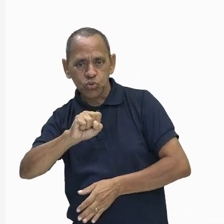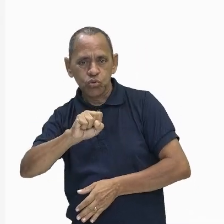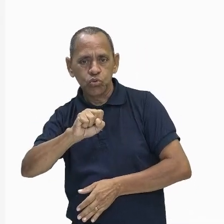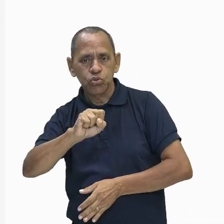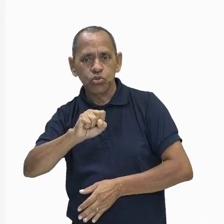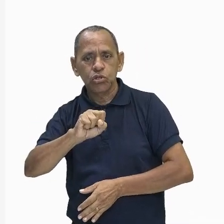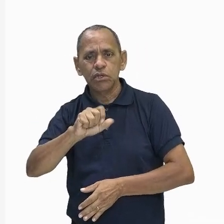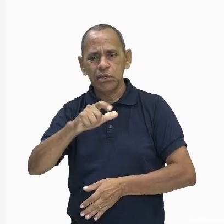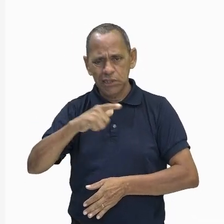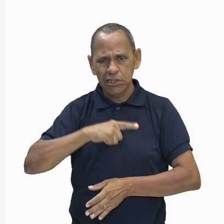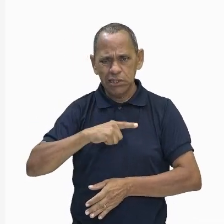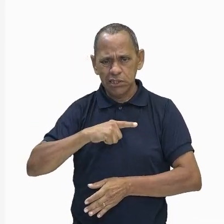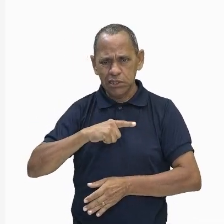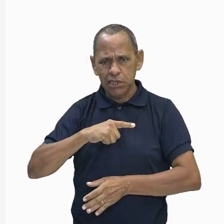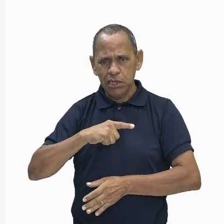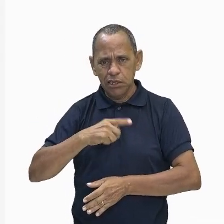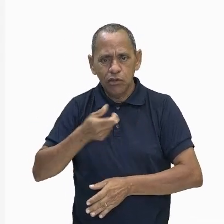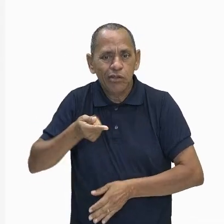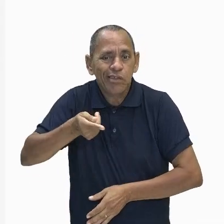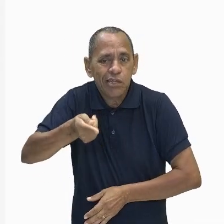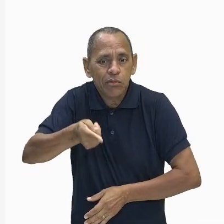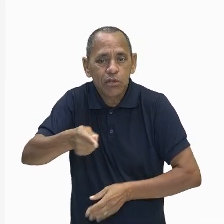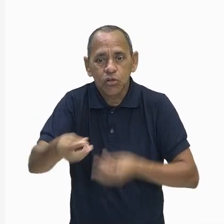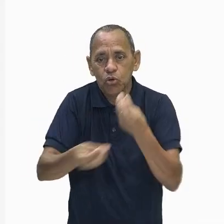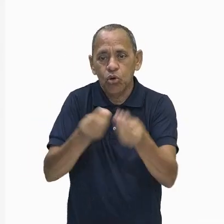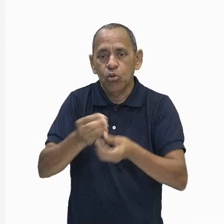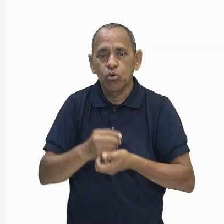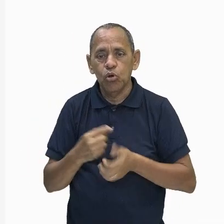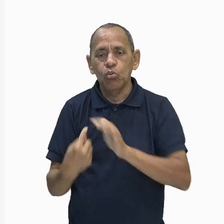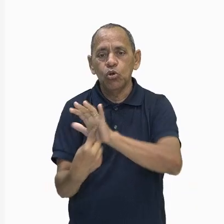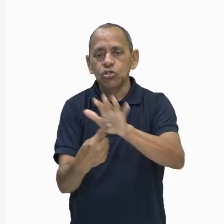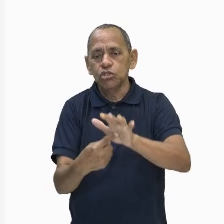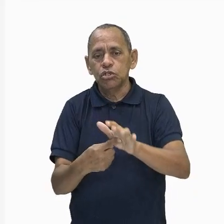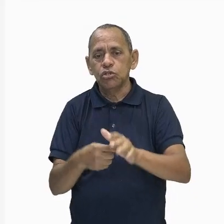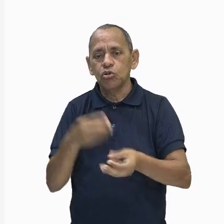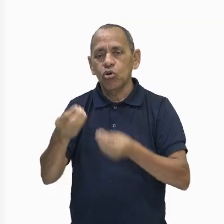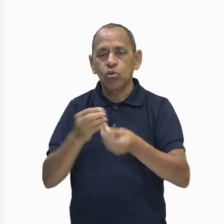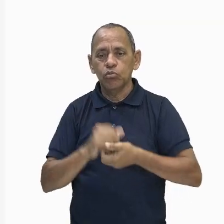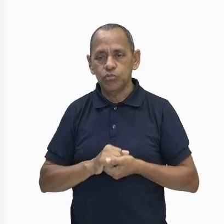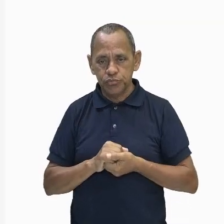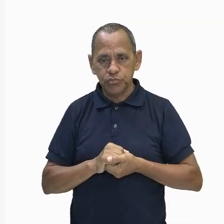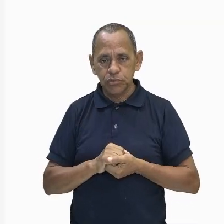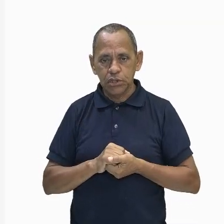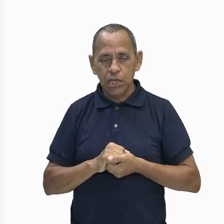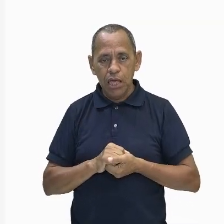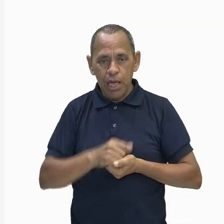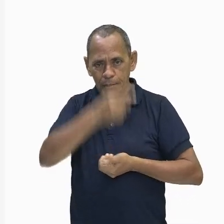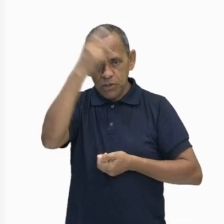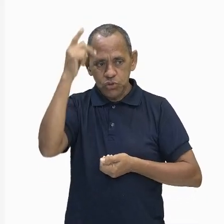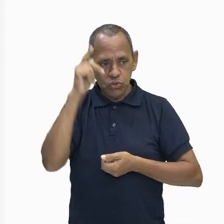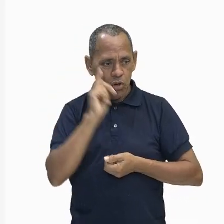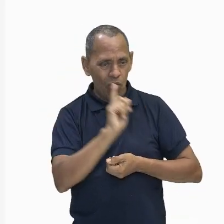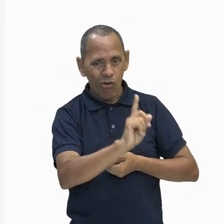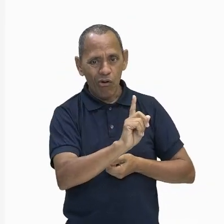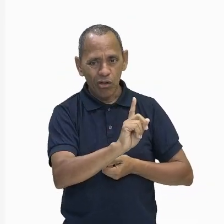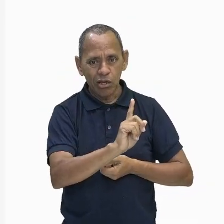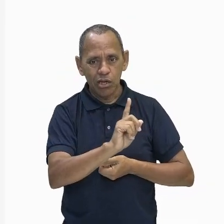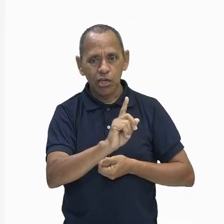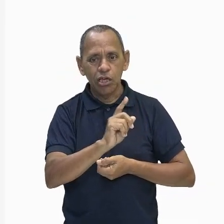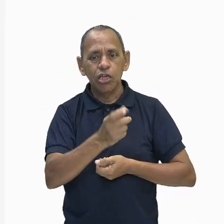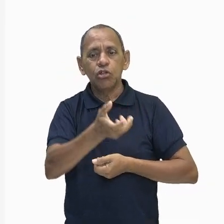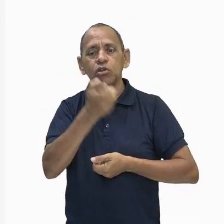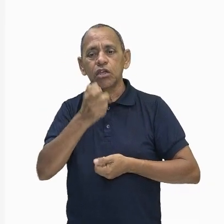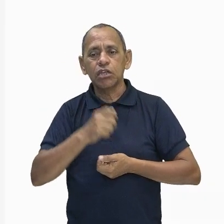indeterminando, certo? Eu estou ali deixando de forma indeterminada para outra pessoa. De repente, porque eu não quero revelar,